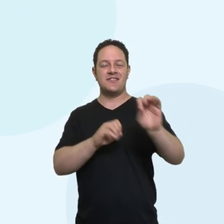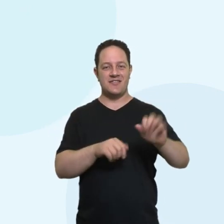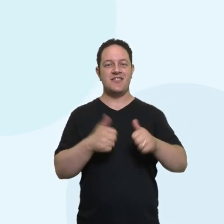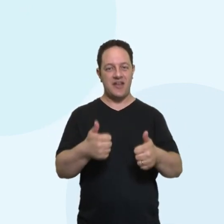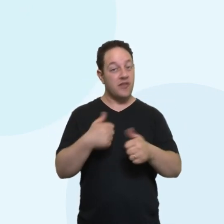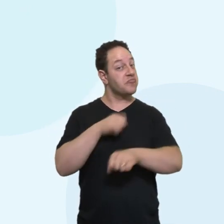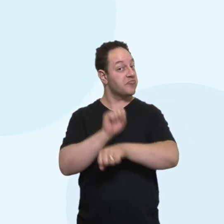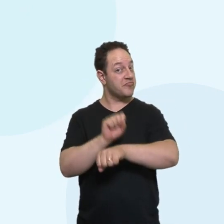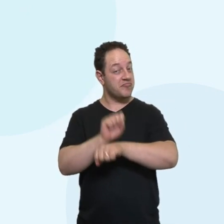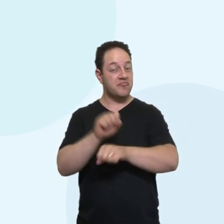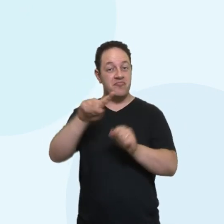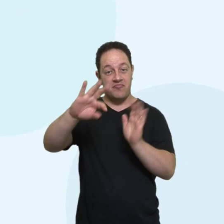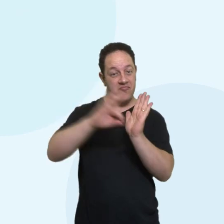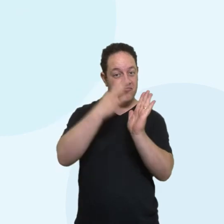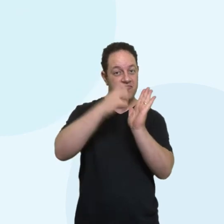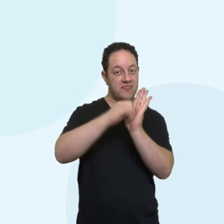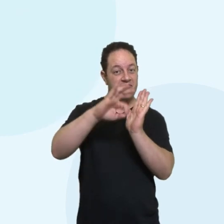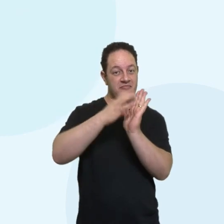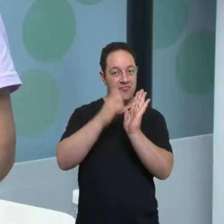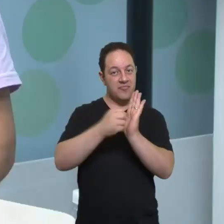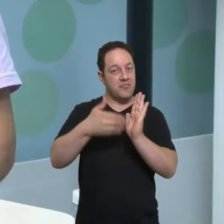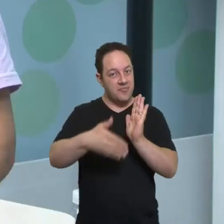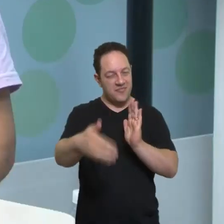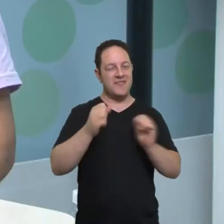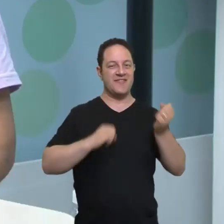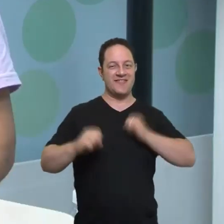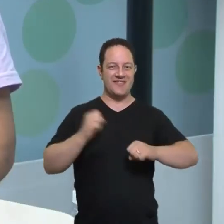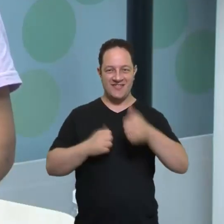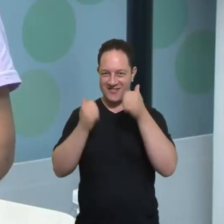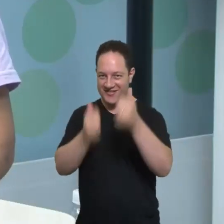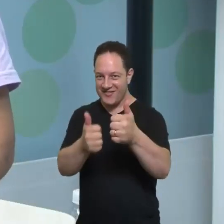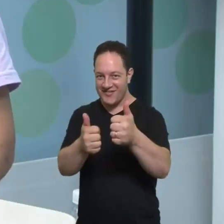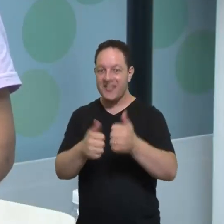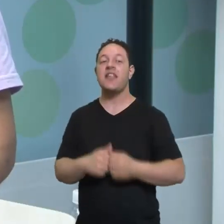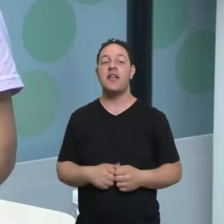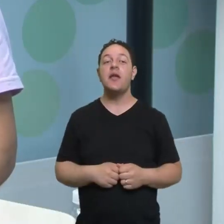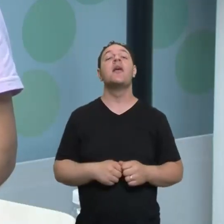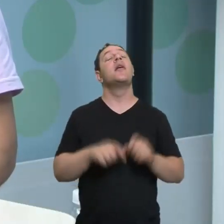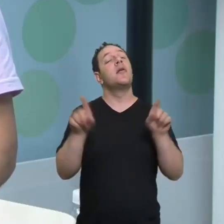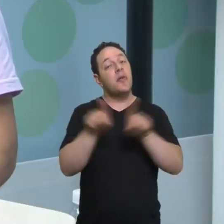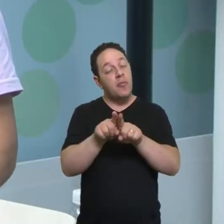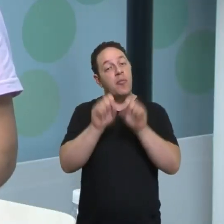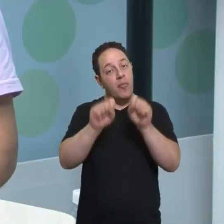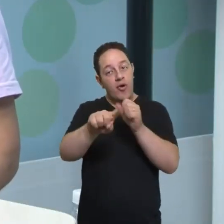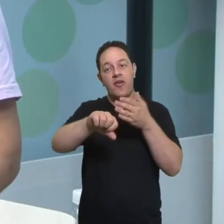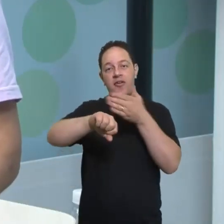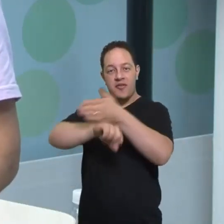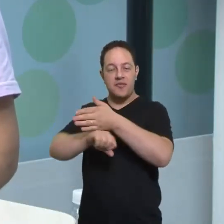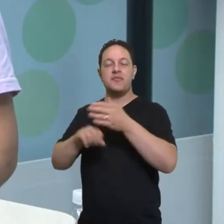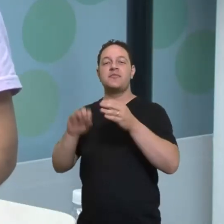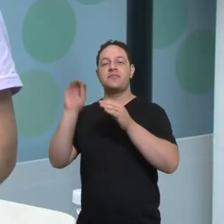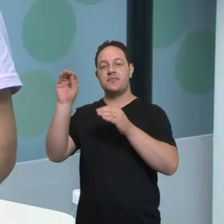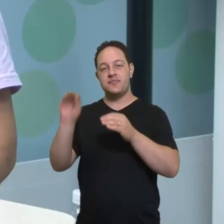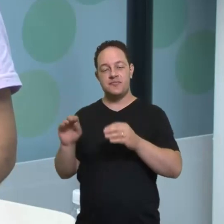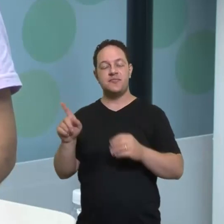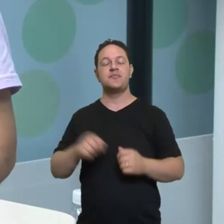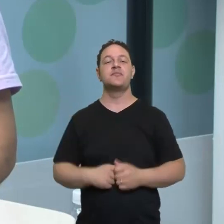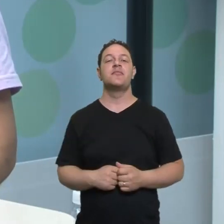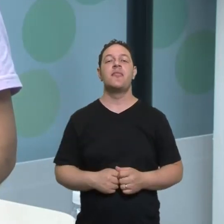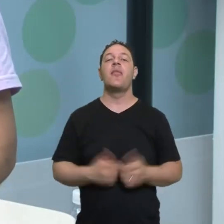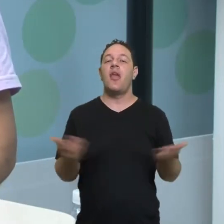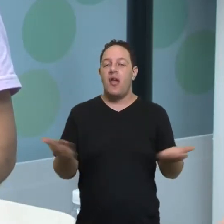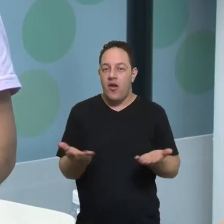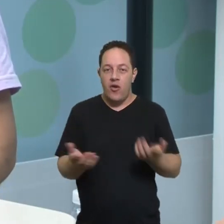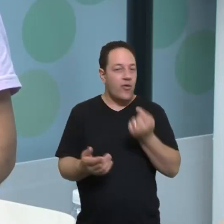aguardamos aí as inscrições de vocês ok depois também pode ser acessado lá no repositório bem nós estamos